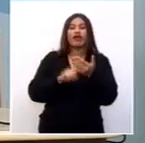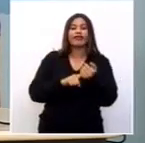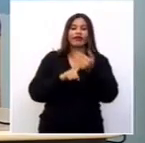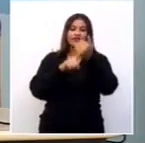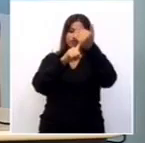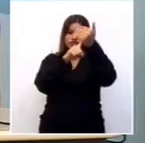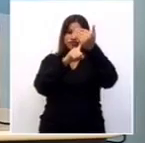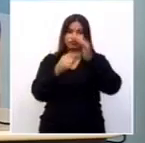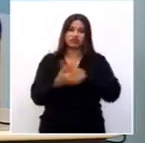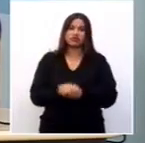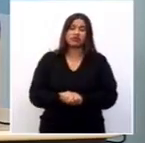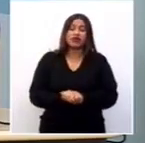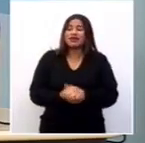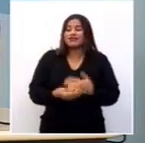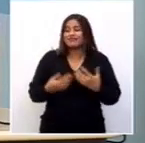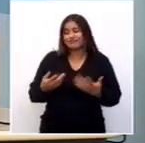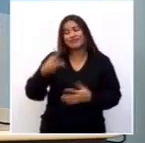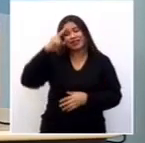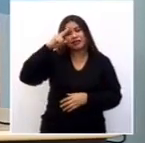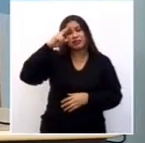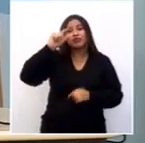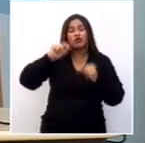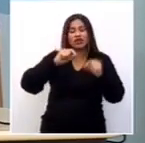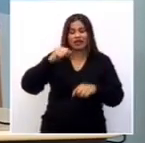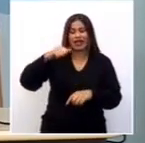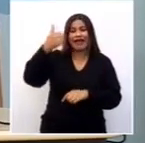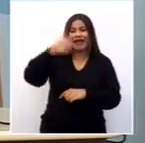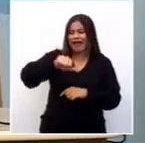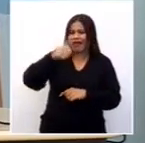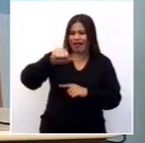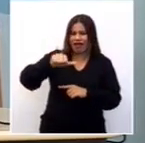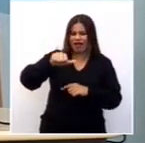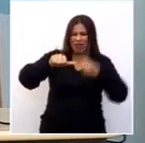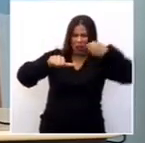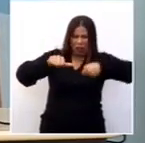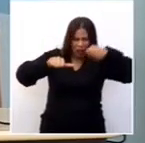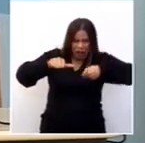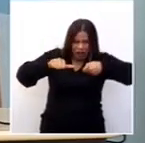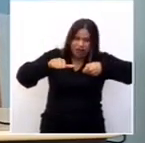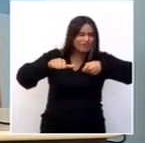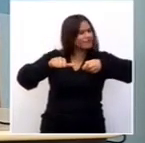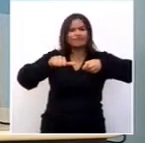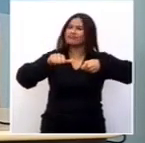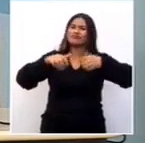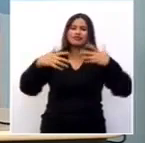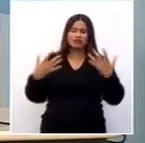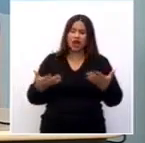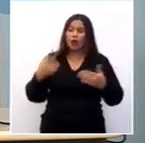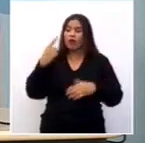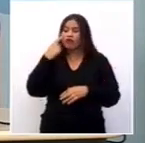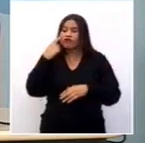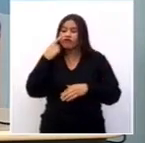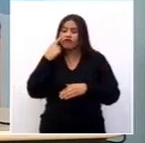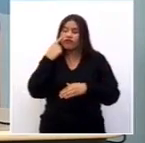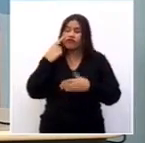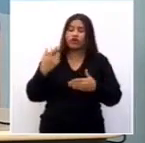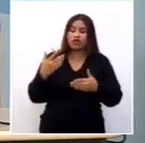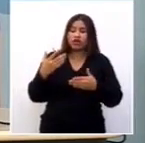que avaliar não significa punir, mas acompanhar o progresso dos estudantes e de todo o processo